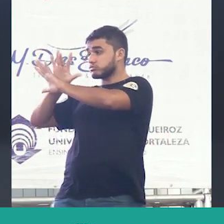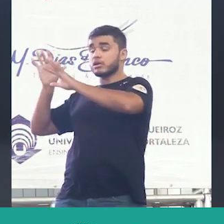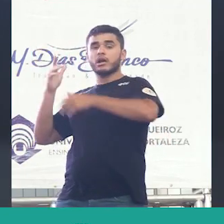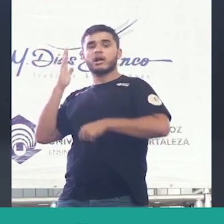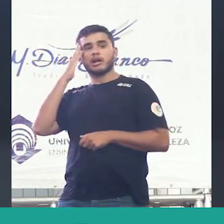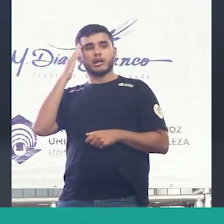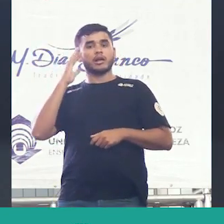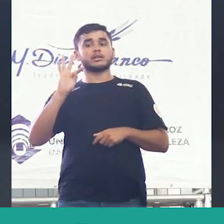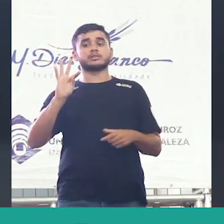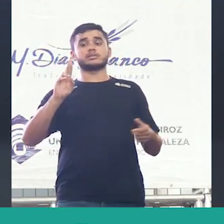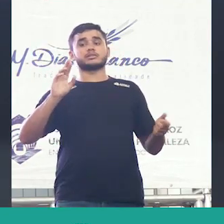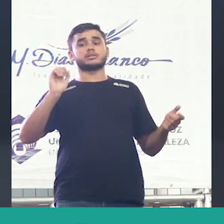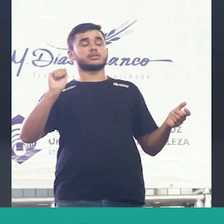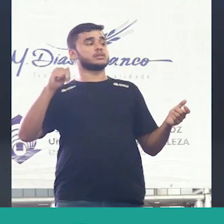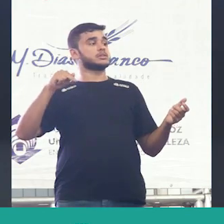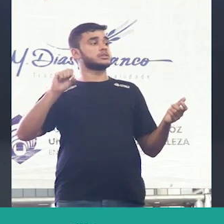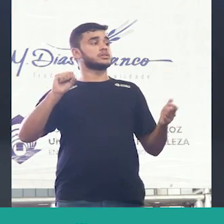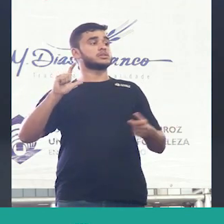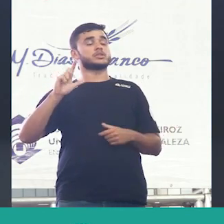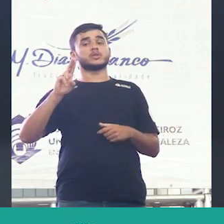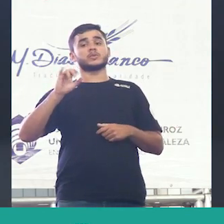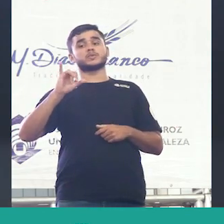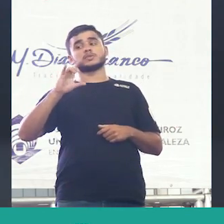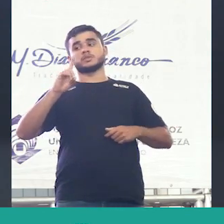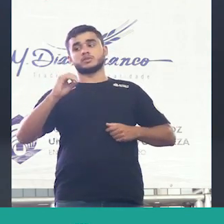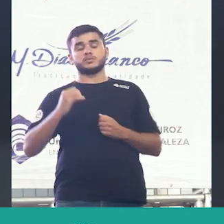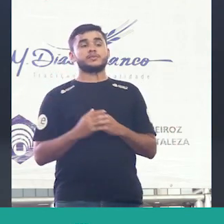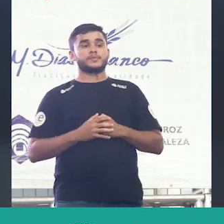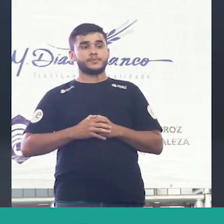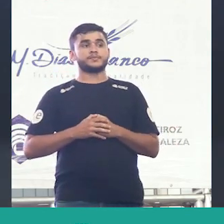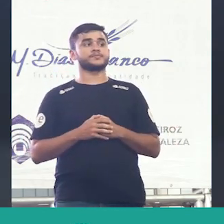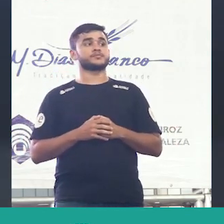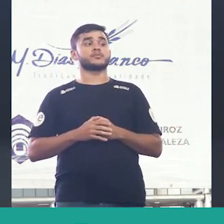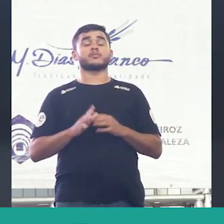translúcido. Ele é um meio translúcido, ok?